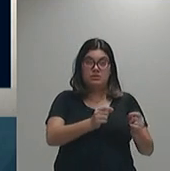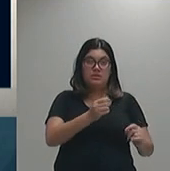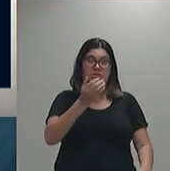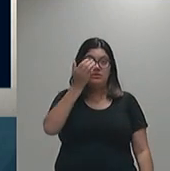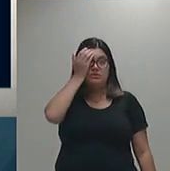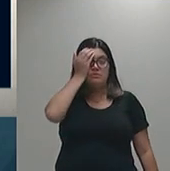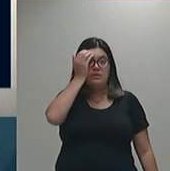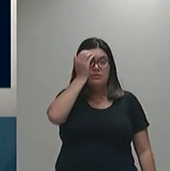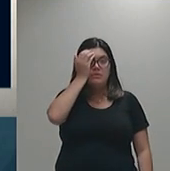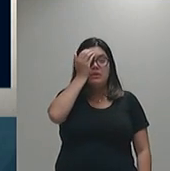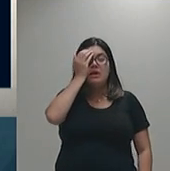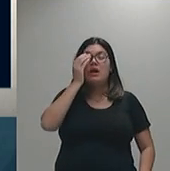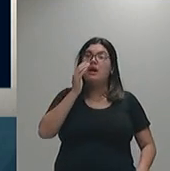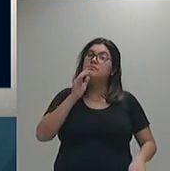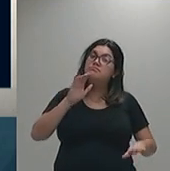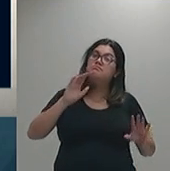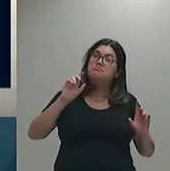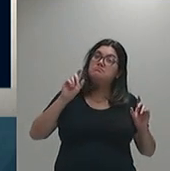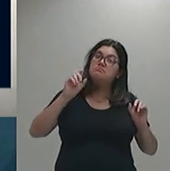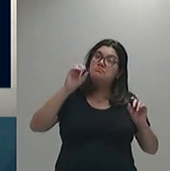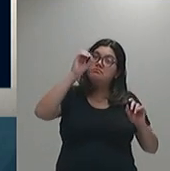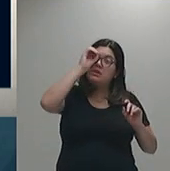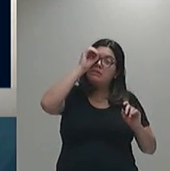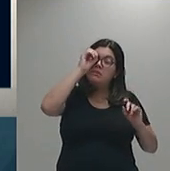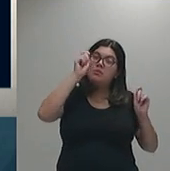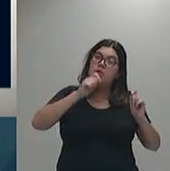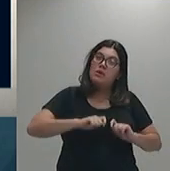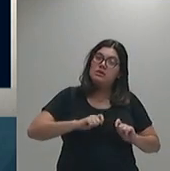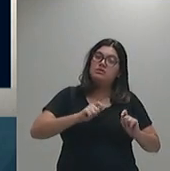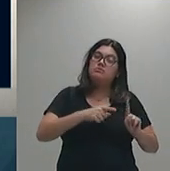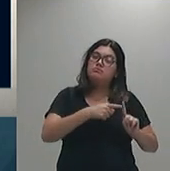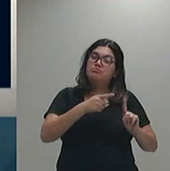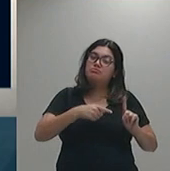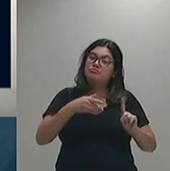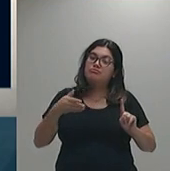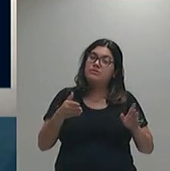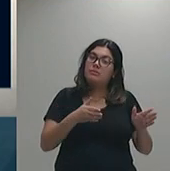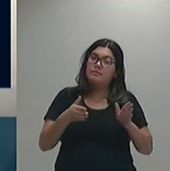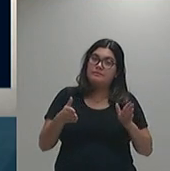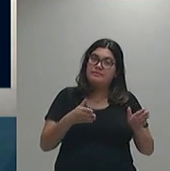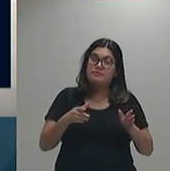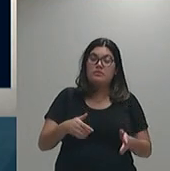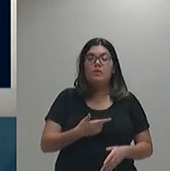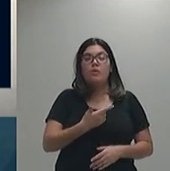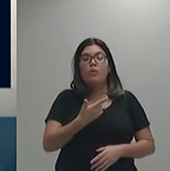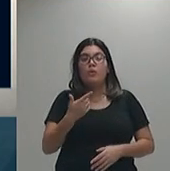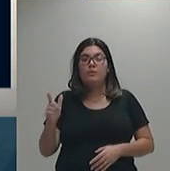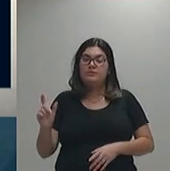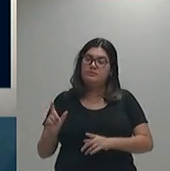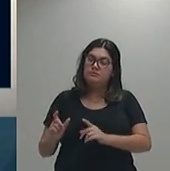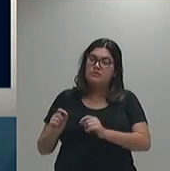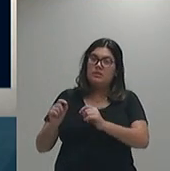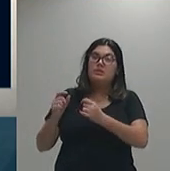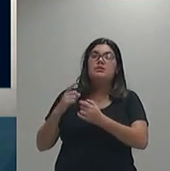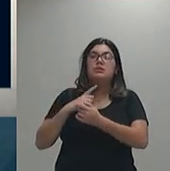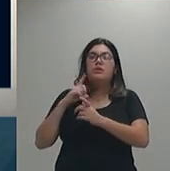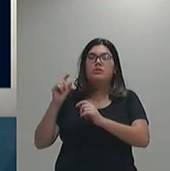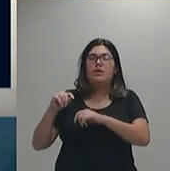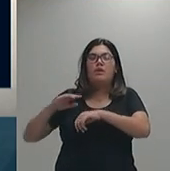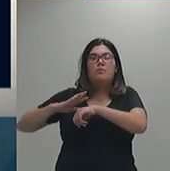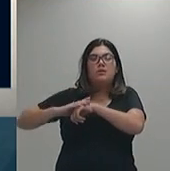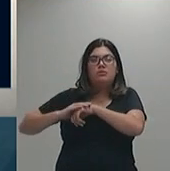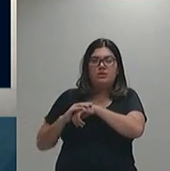temporário no outro a uma cardiopatia congênita que é in these uma doença